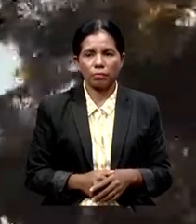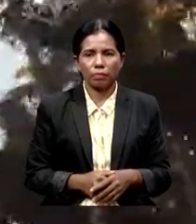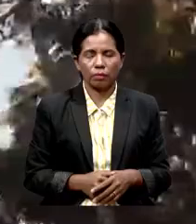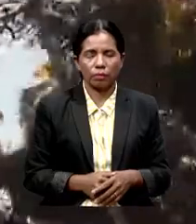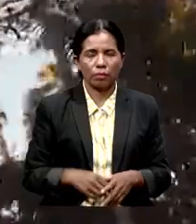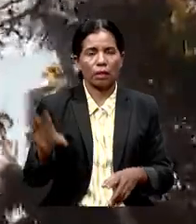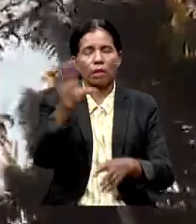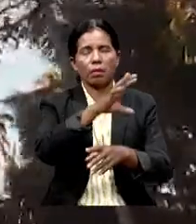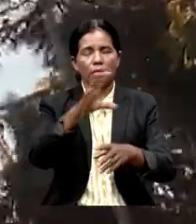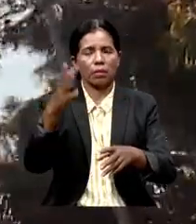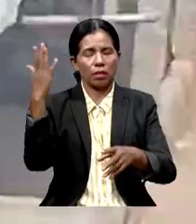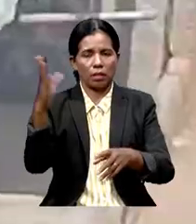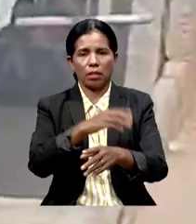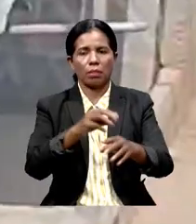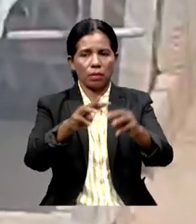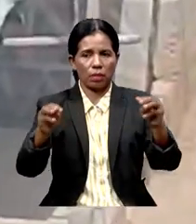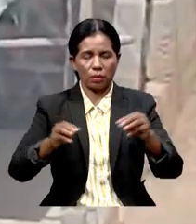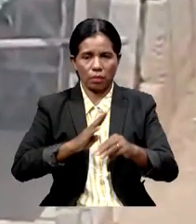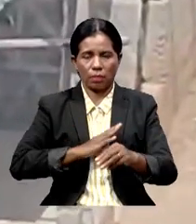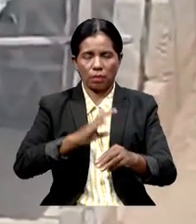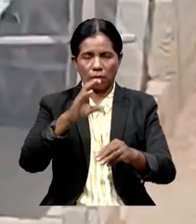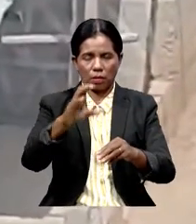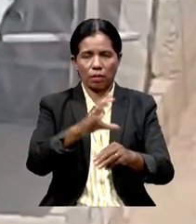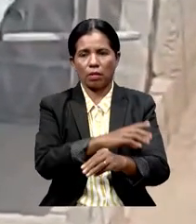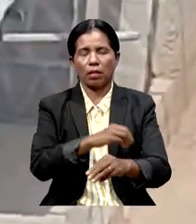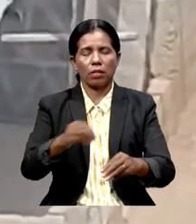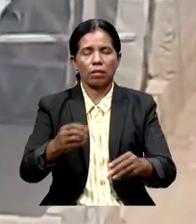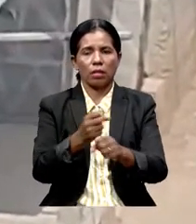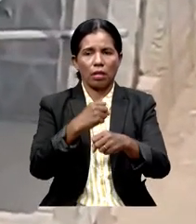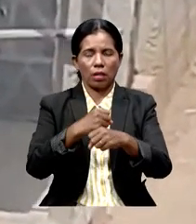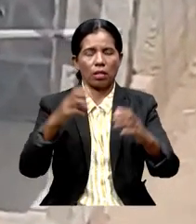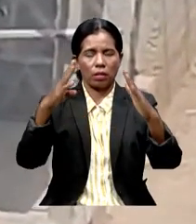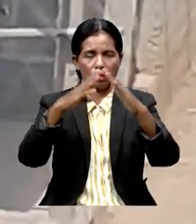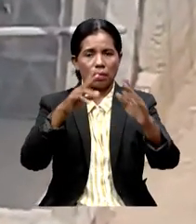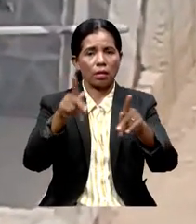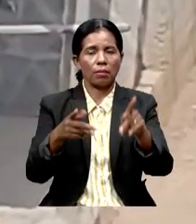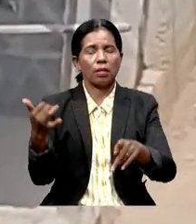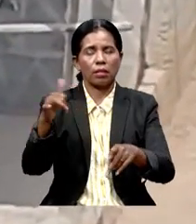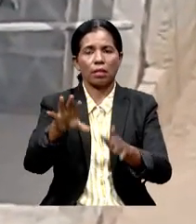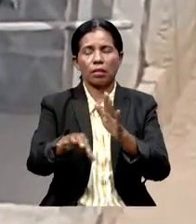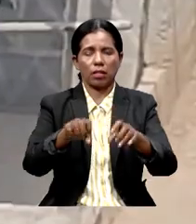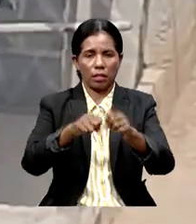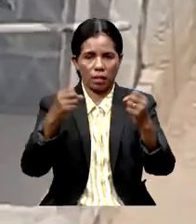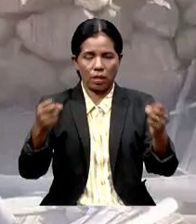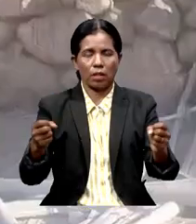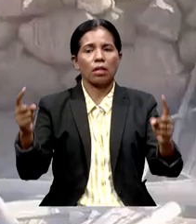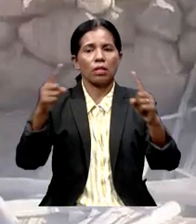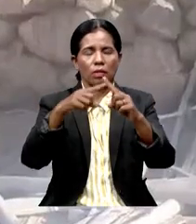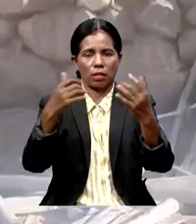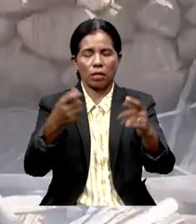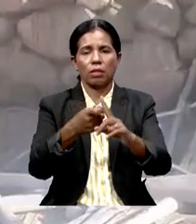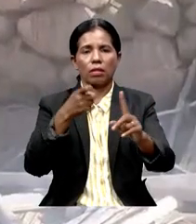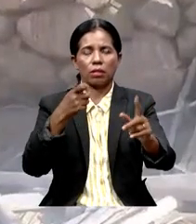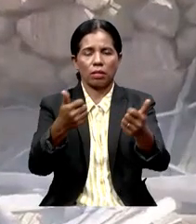Anin bot nebe acontece foi na laisne e em Munisípiu Baucau, onde resulta uma comunidade sira retan estragos. To agora, husi